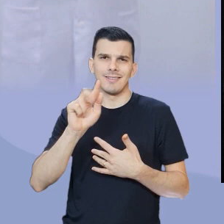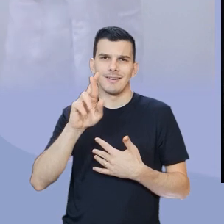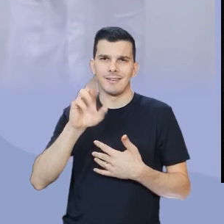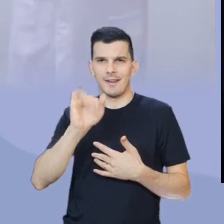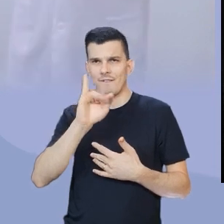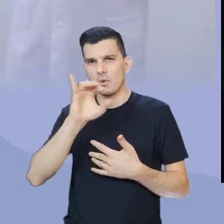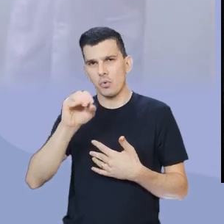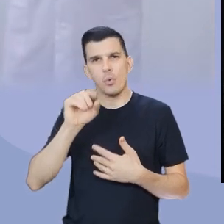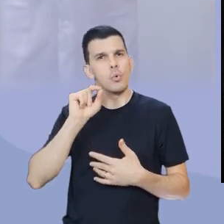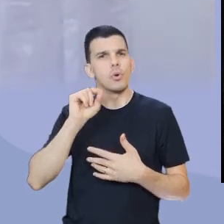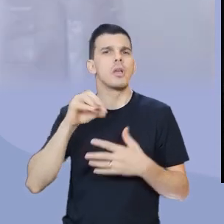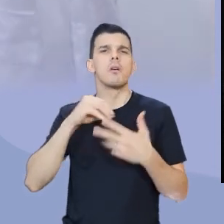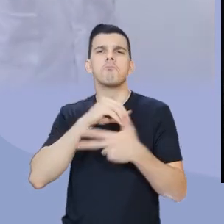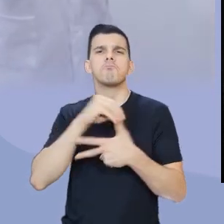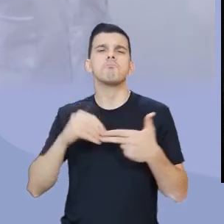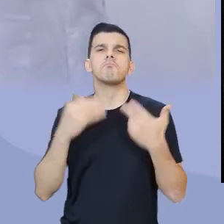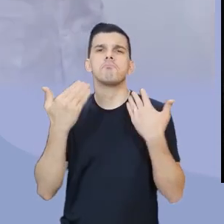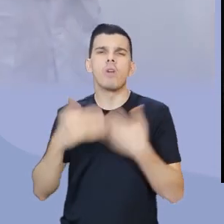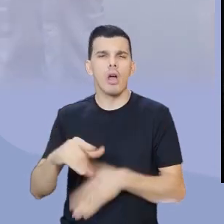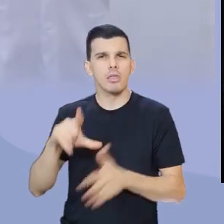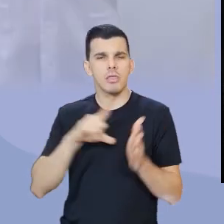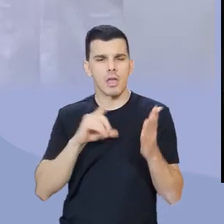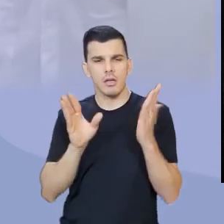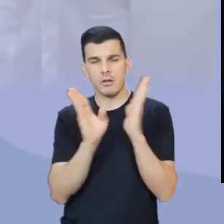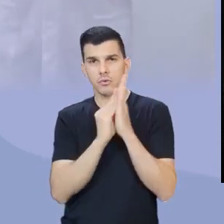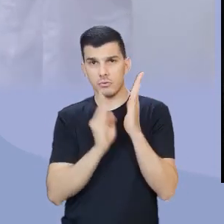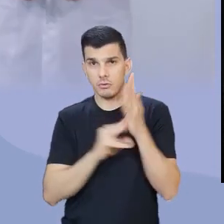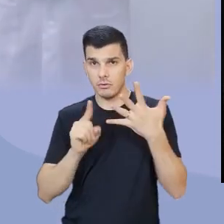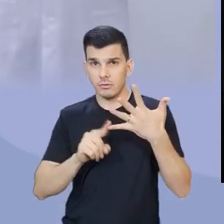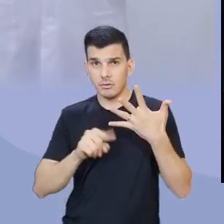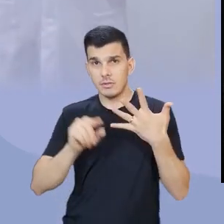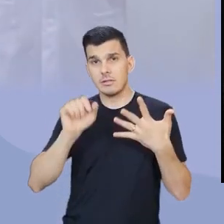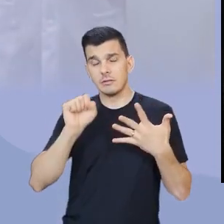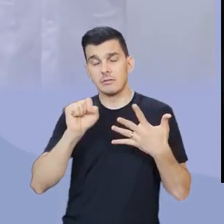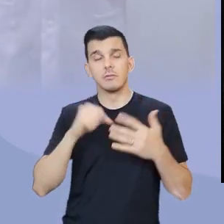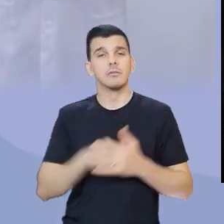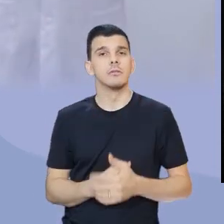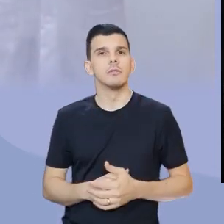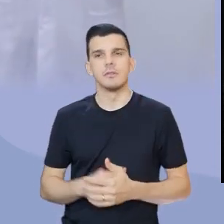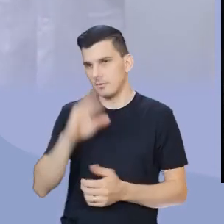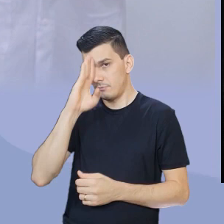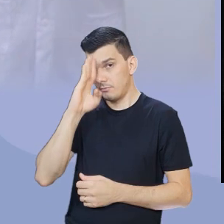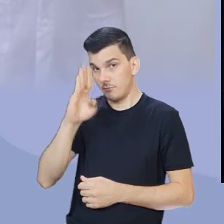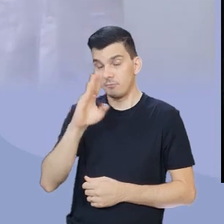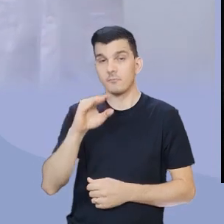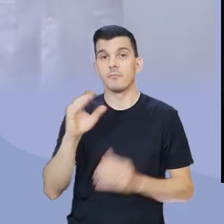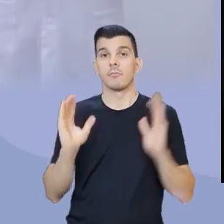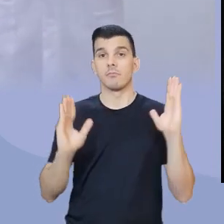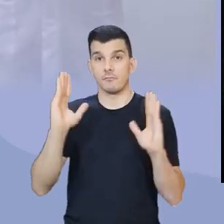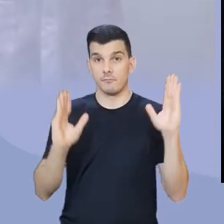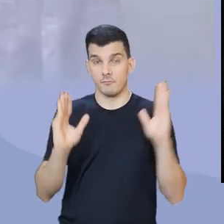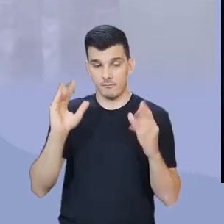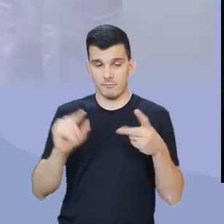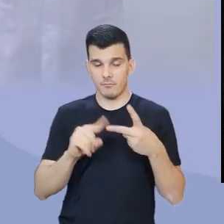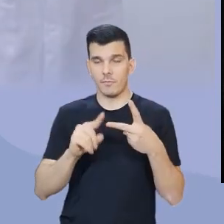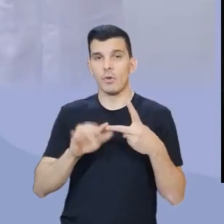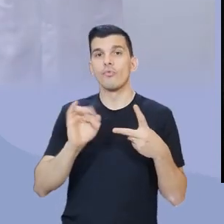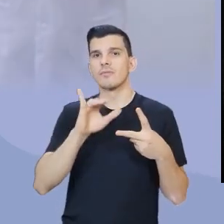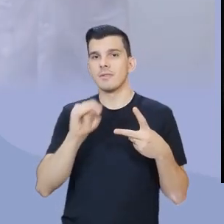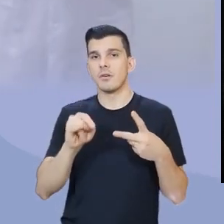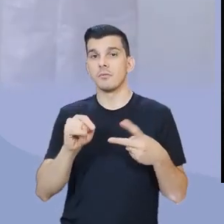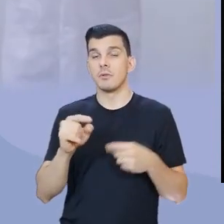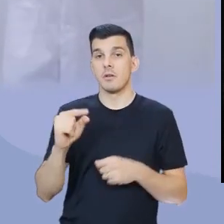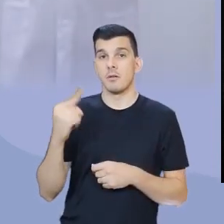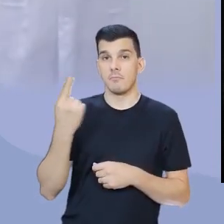que você vai saber tudo que cai no Enem. O que que cai nessa parte de funções e gráficos? Principalmente as equações e as funções do primeiro e